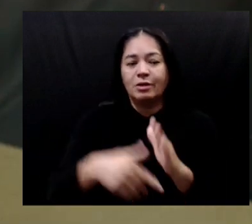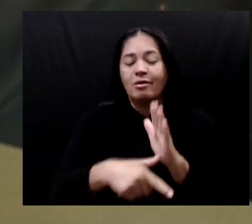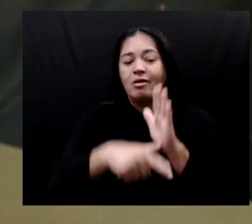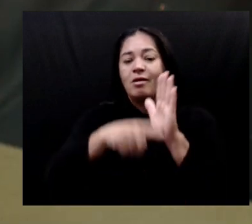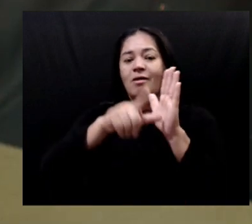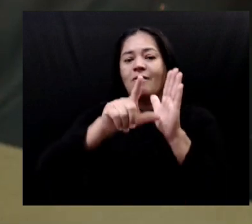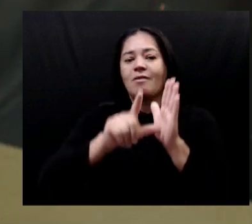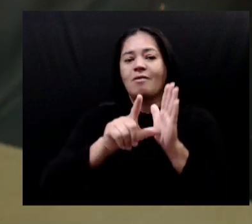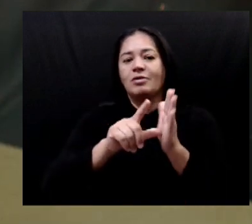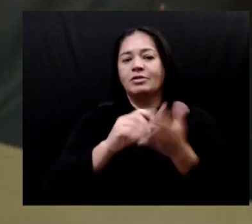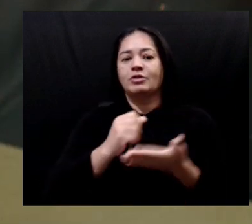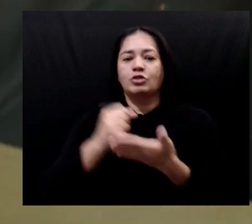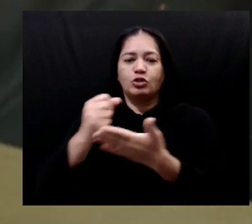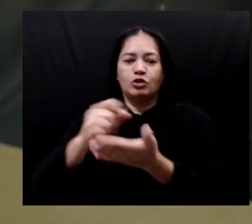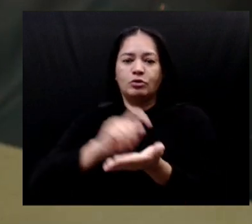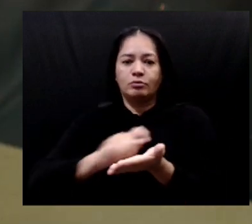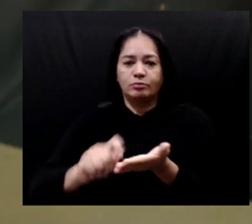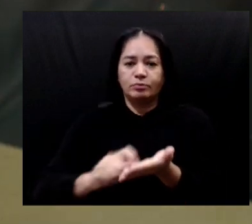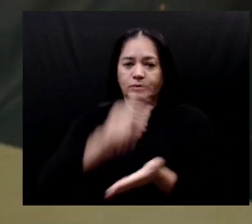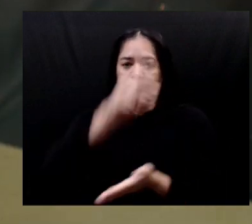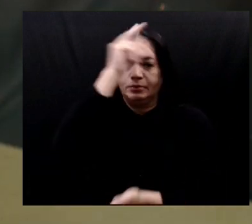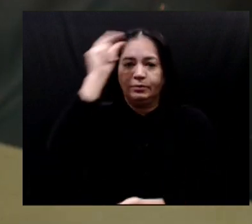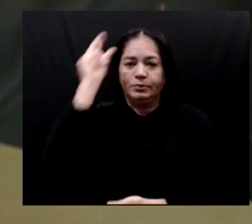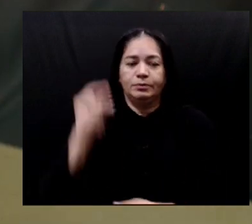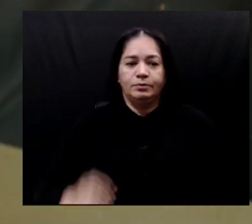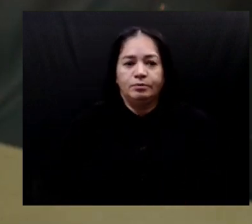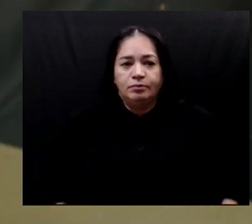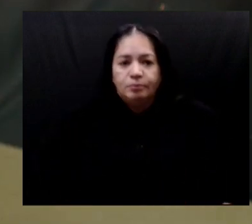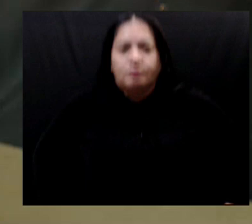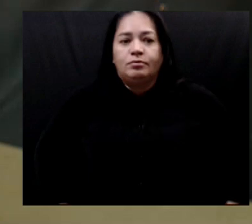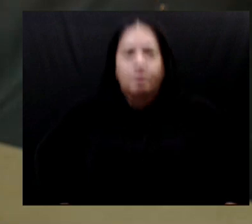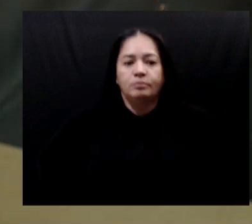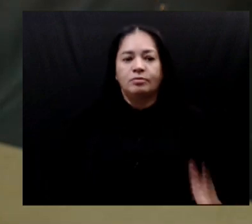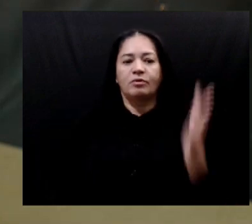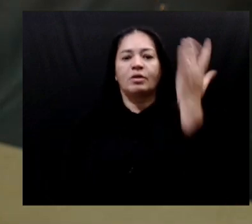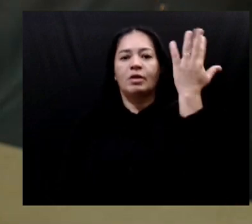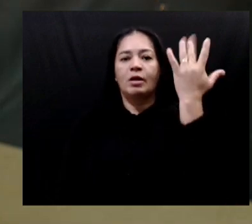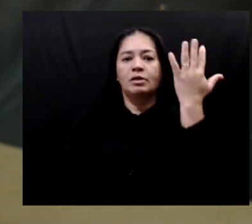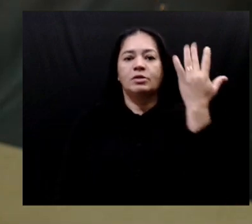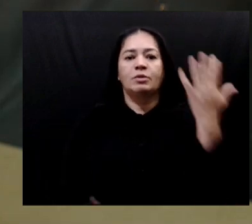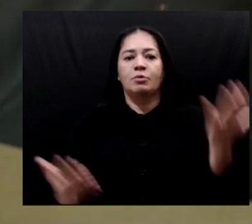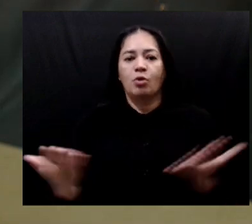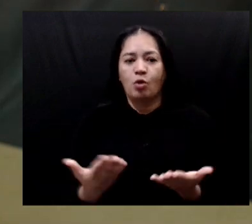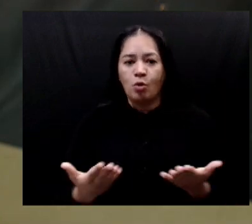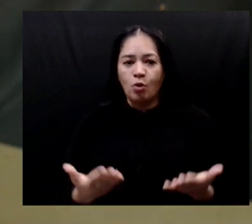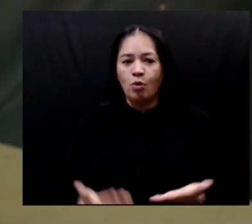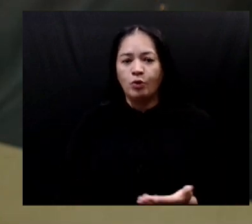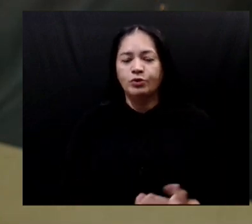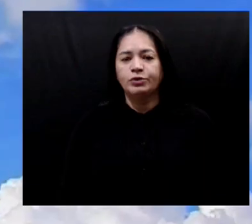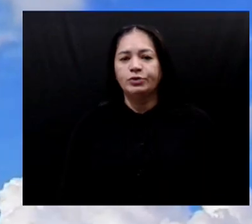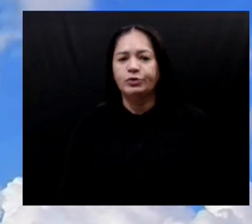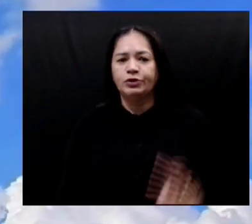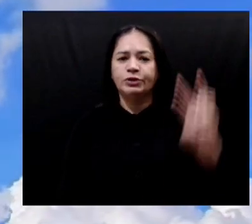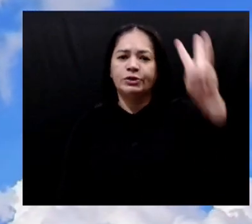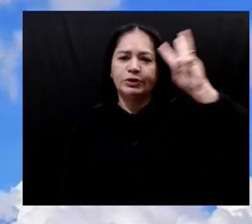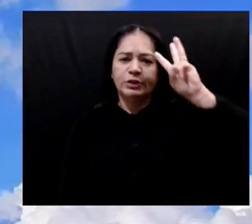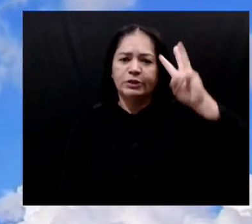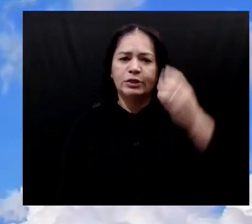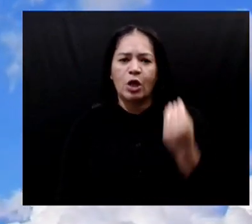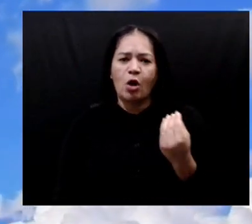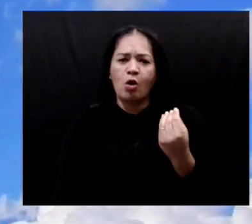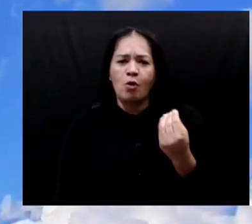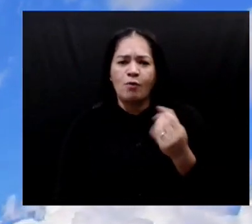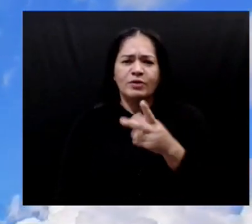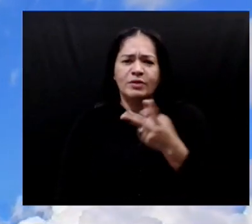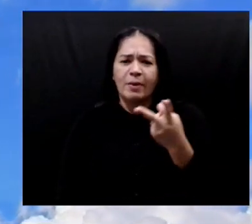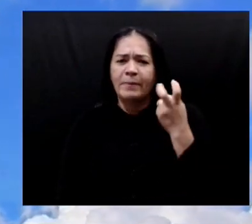para a sanção do prefeito. A previsão do tempo para hoje, vamos lá, terça-feira, como é que fica a previsão do tempo? Você viu que deu uma esquentadinha, né?